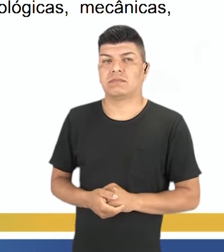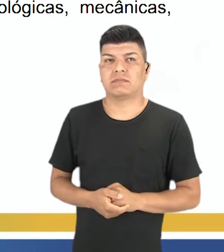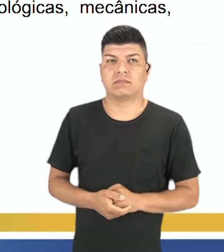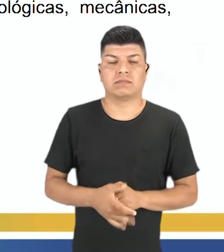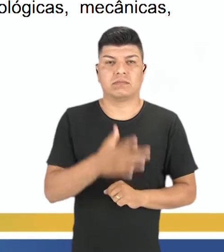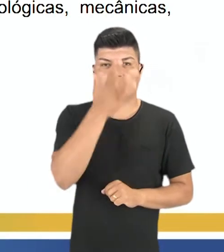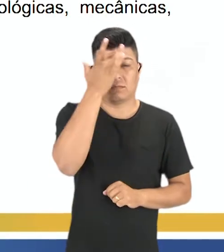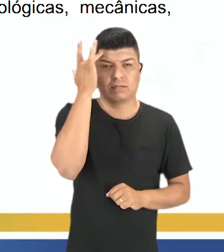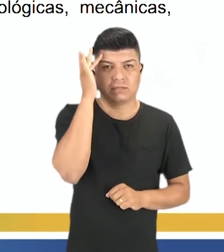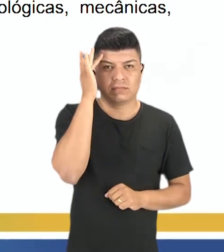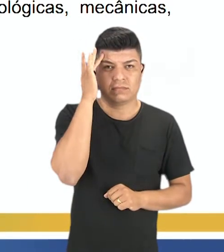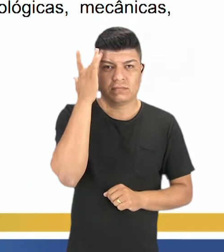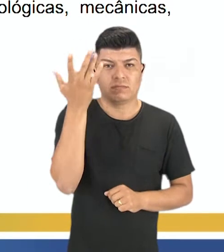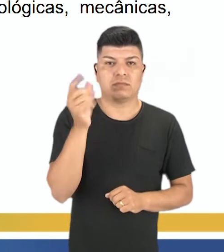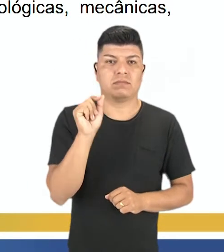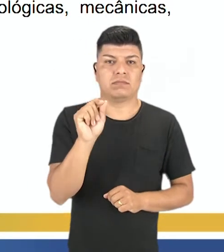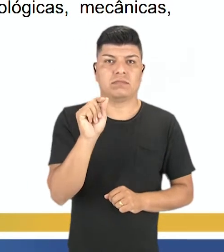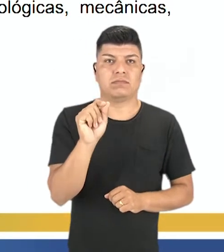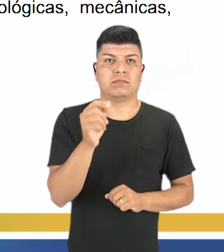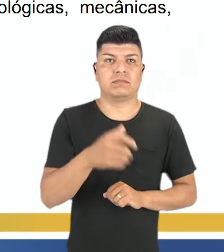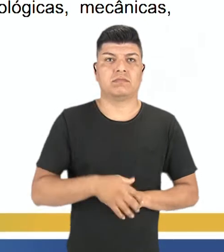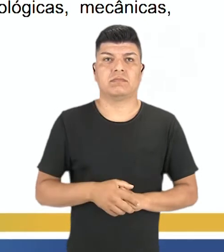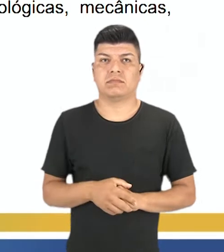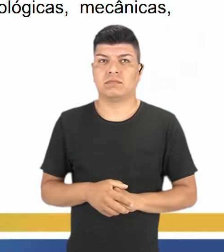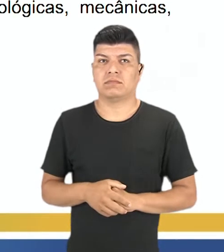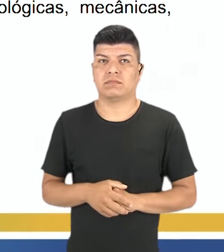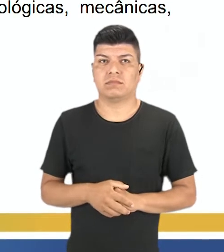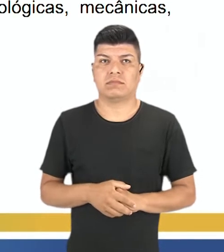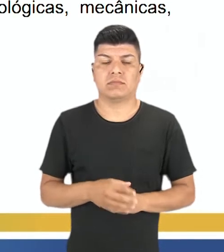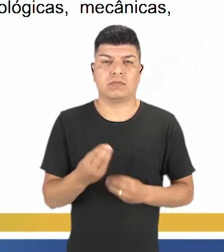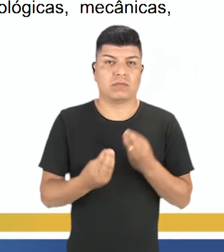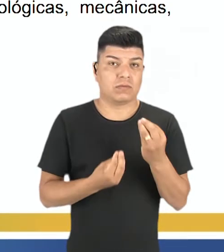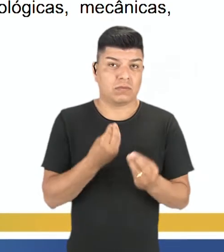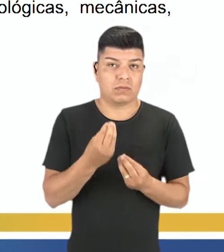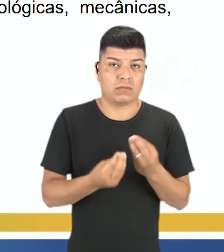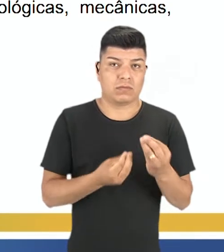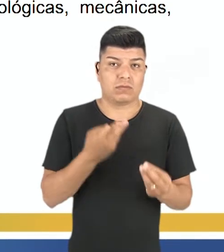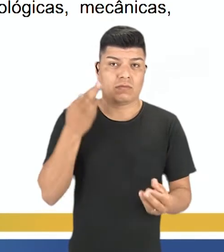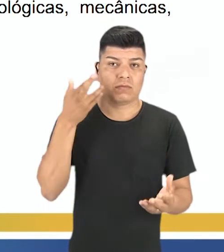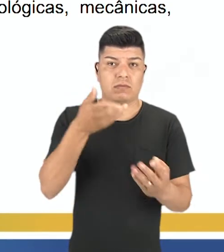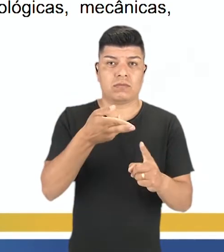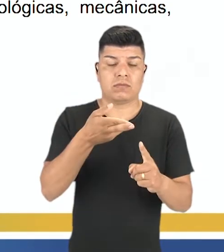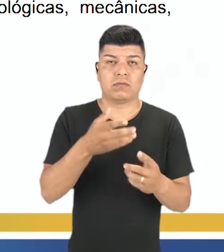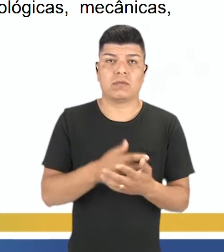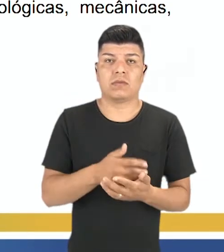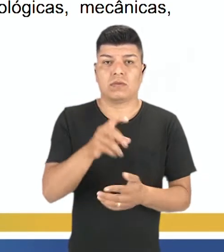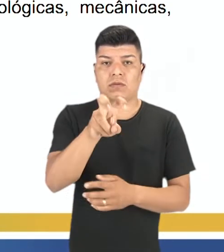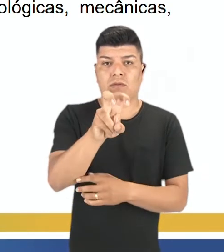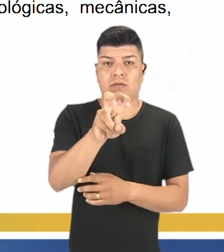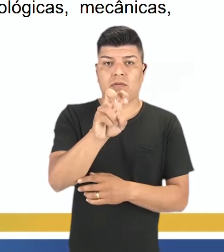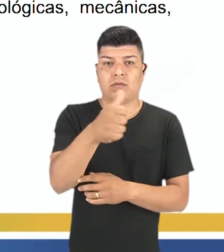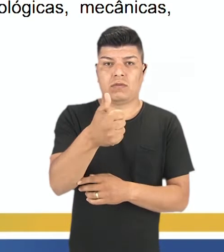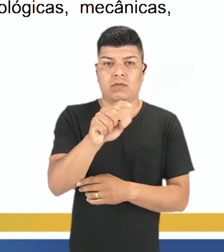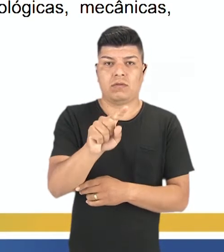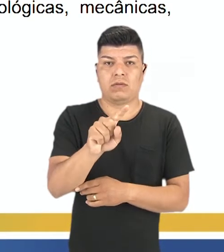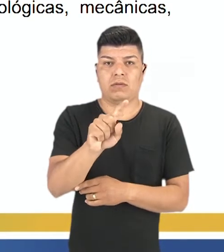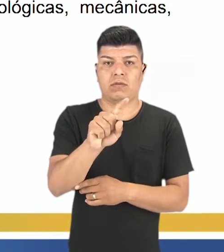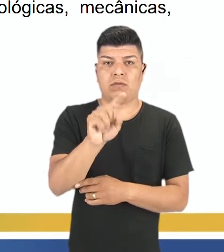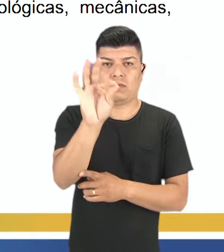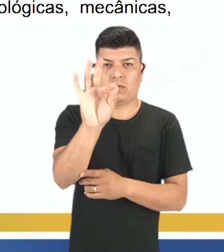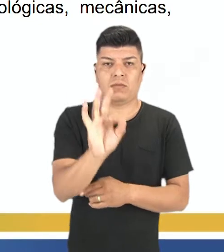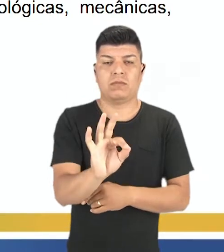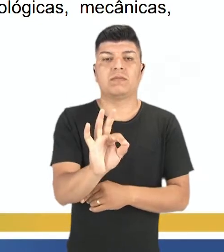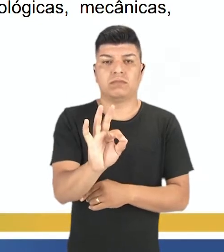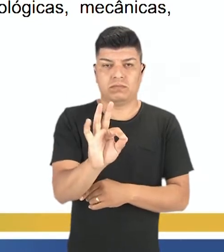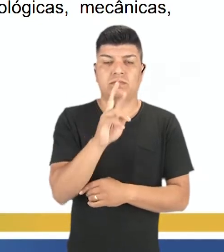as pessoas que você segue, como que você referencia, Então, 51% das pessoas responderam